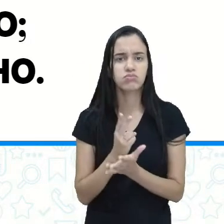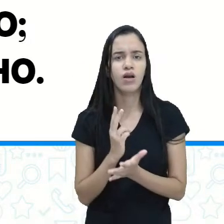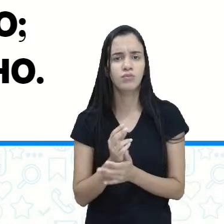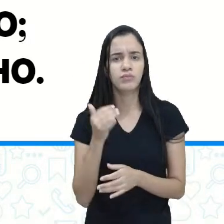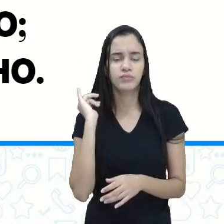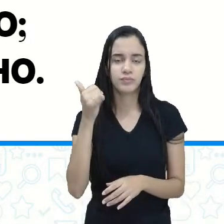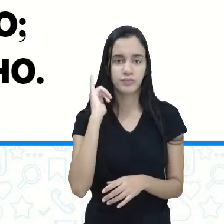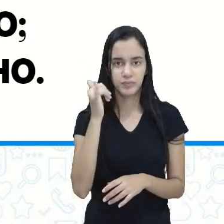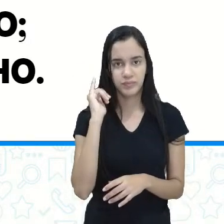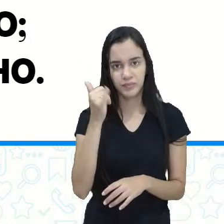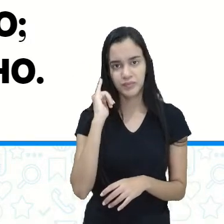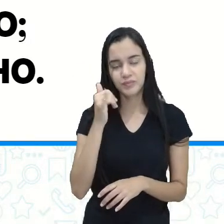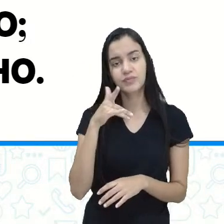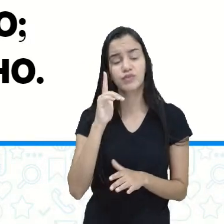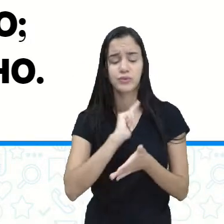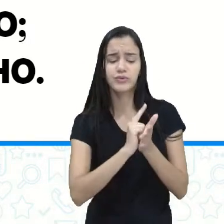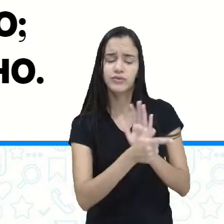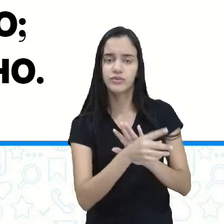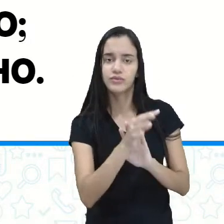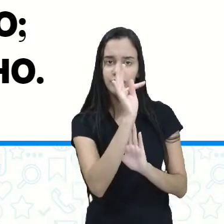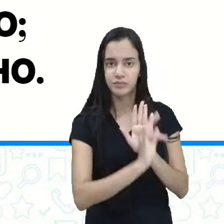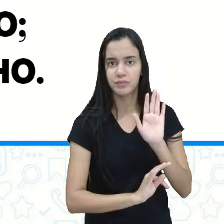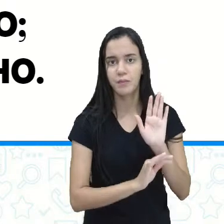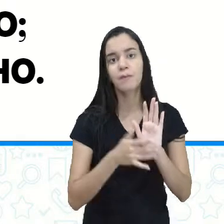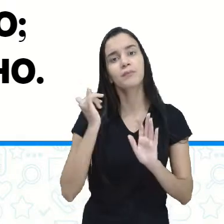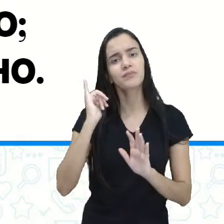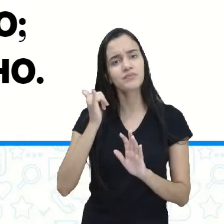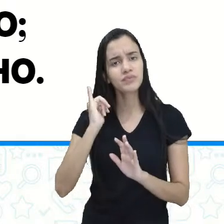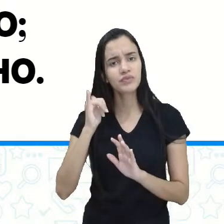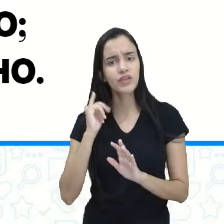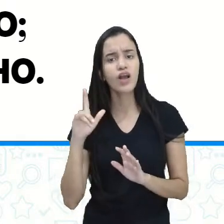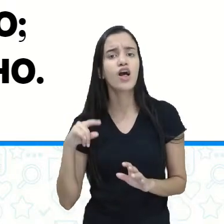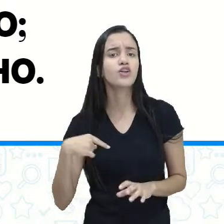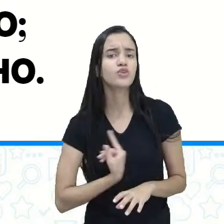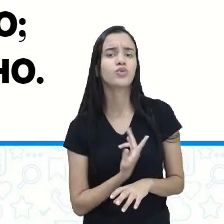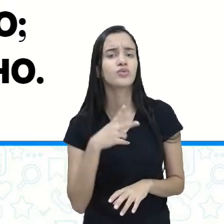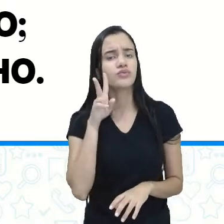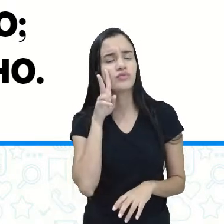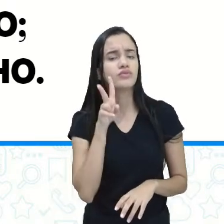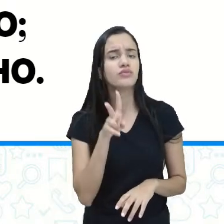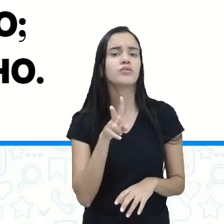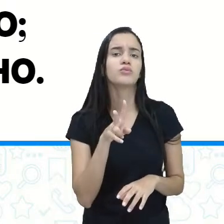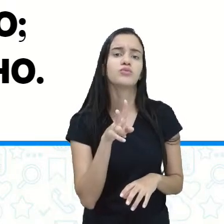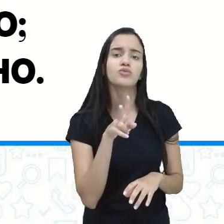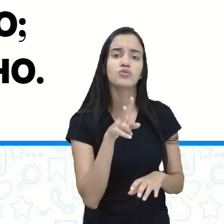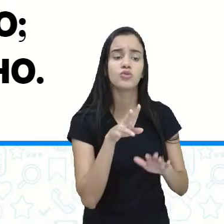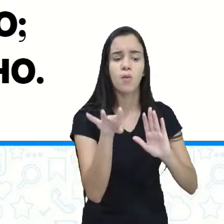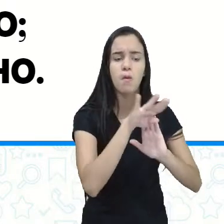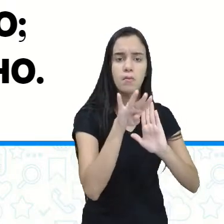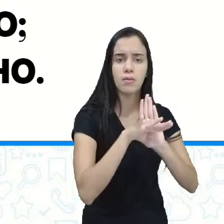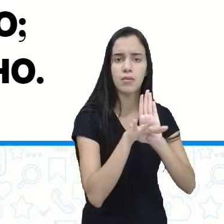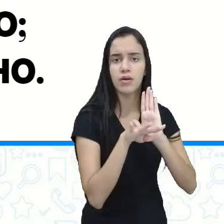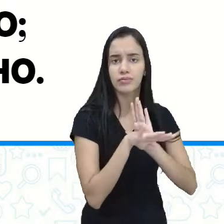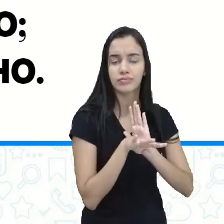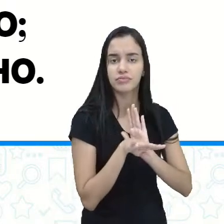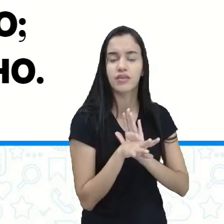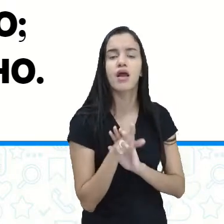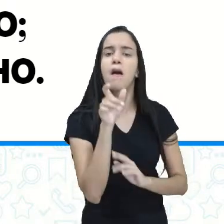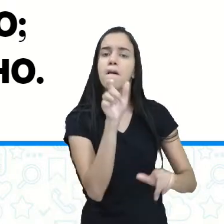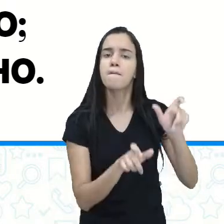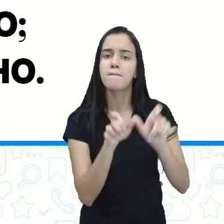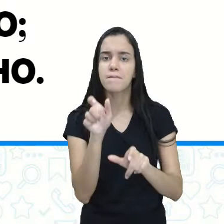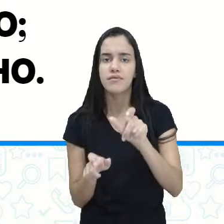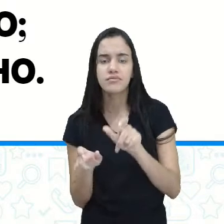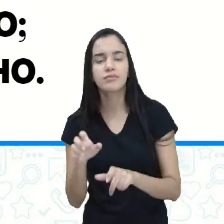conto, tá? Todo gênero textual, conto. Encontramos esses elementos, certo, gente?